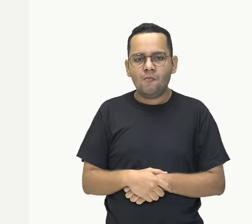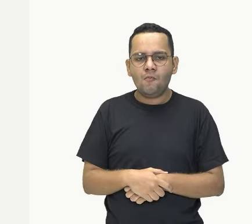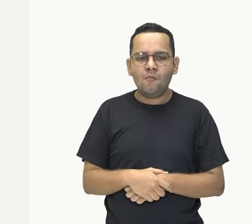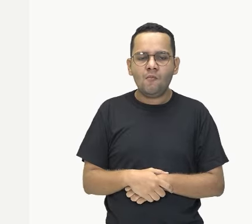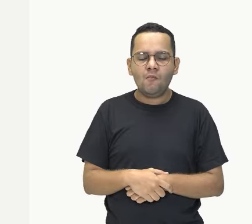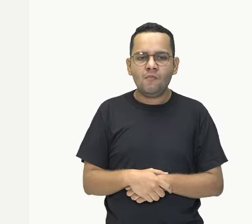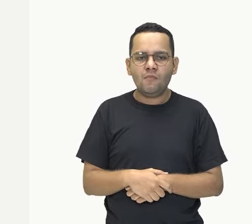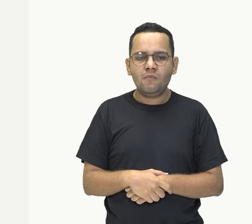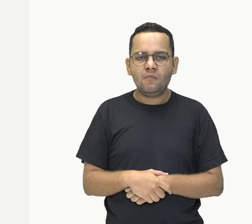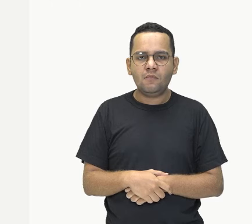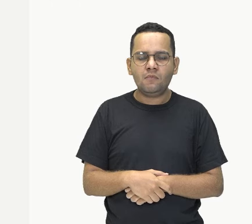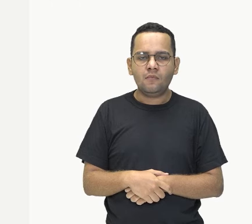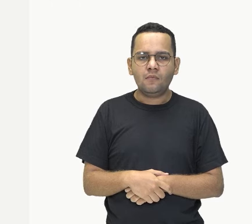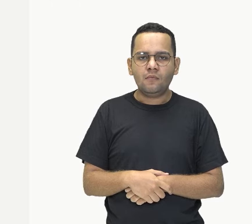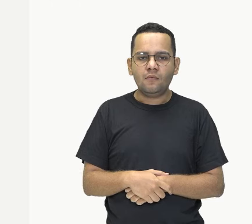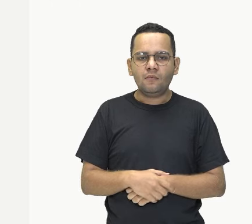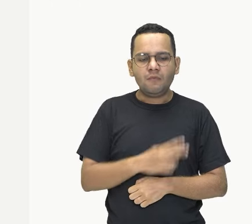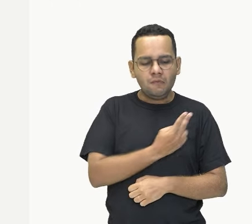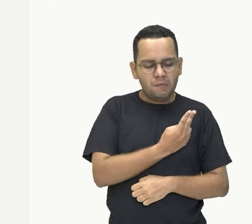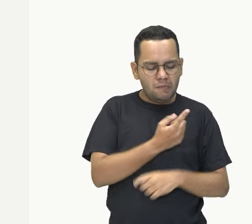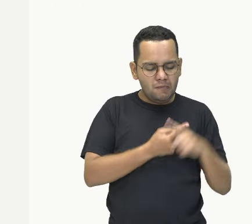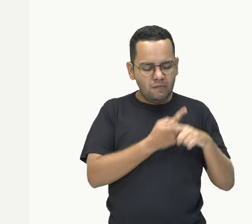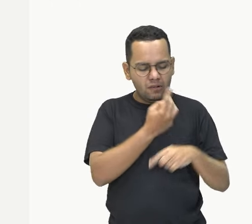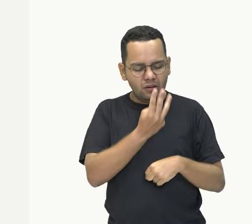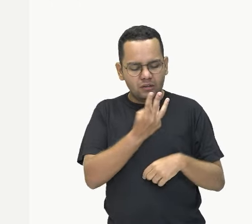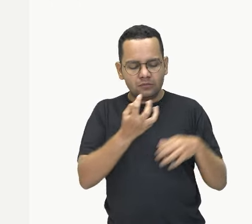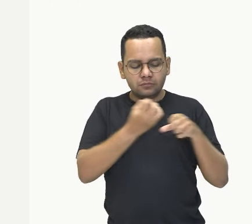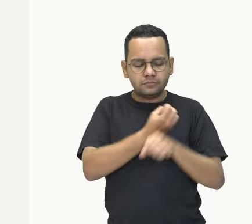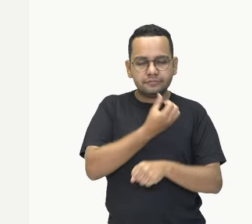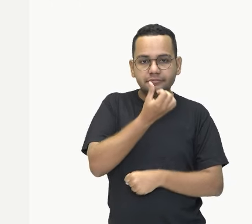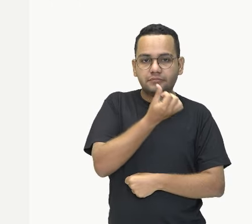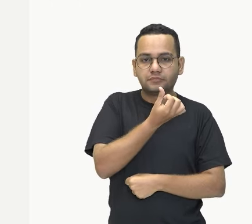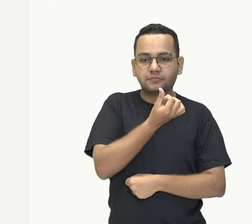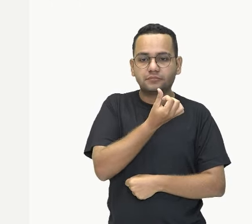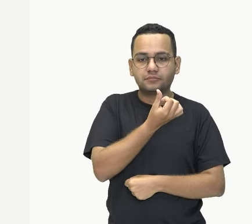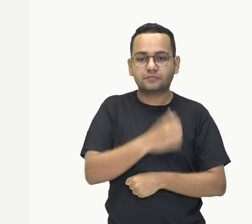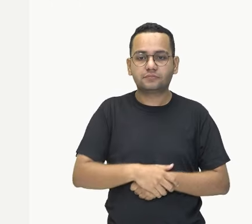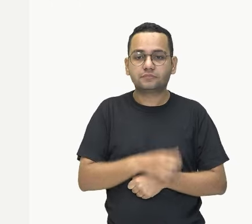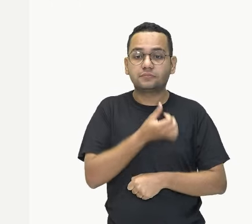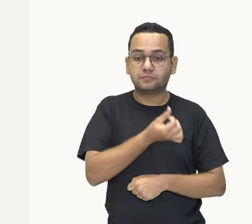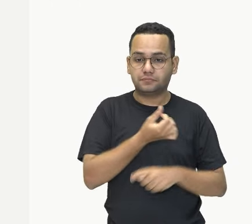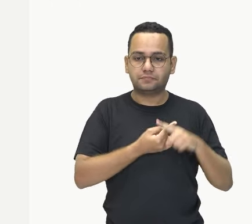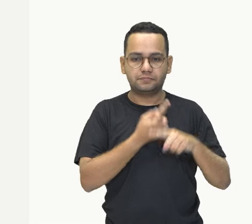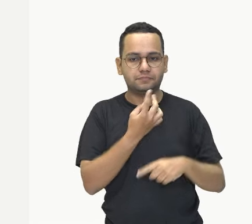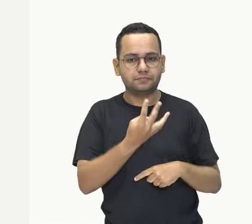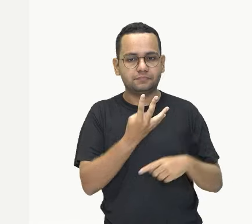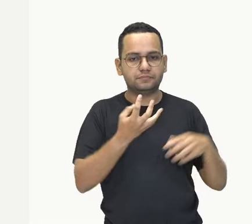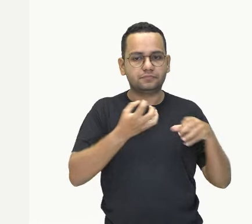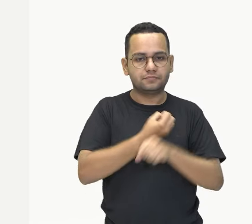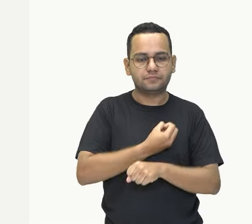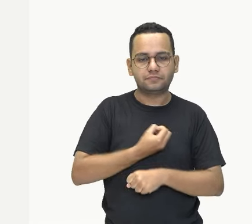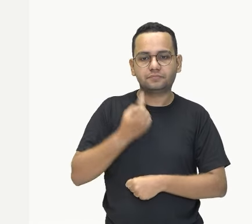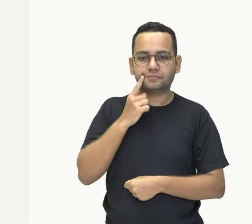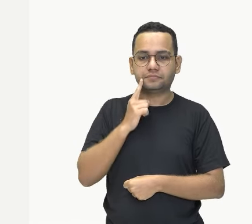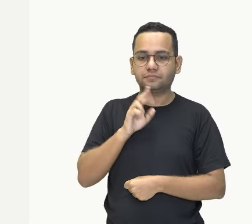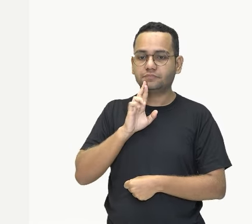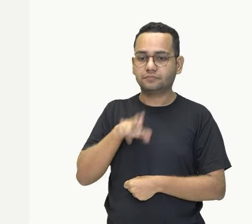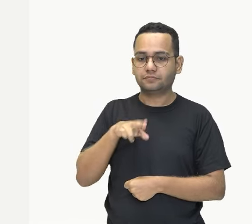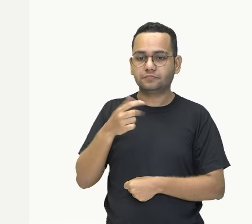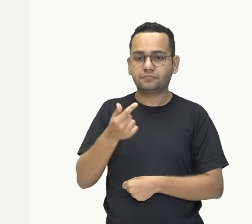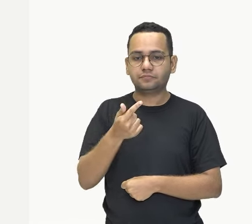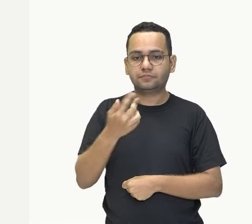Multiplicando os coeficientes. 2 vezes 3, 6. 6 vezes 4, 24.